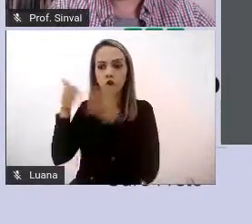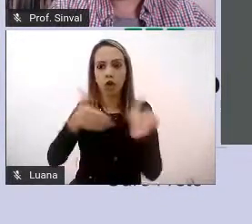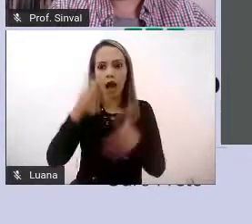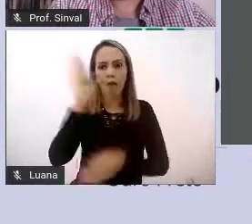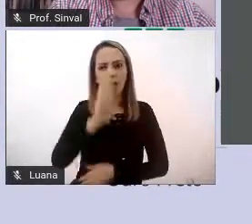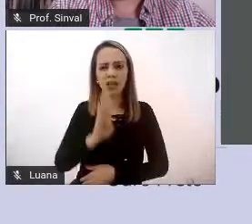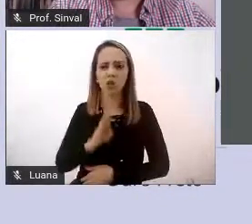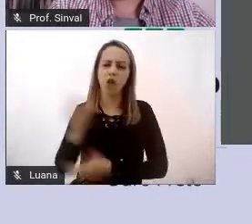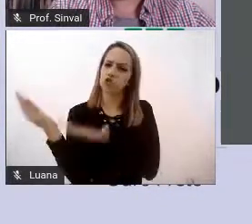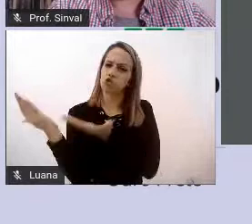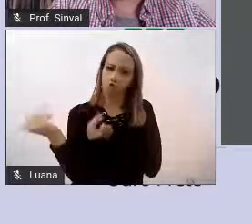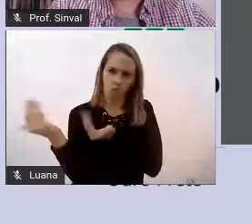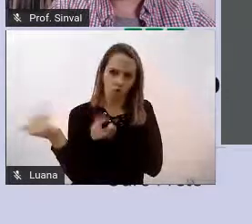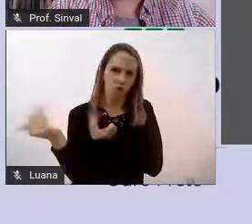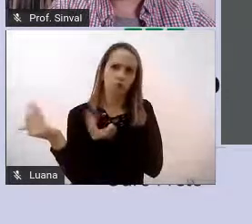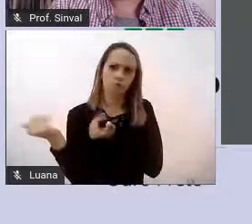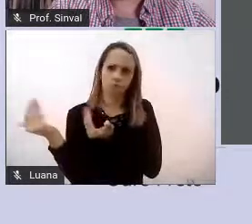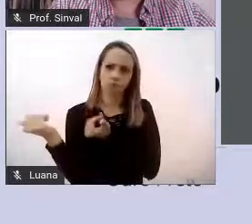favor.